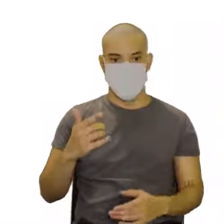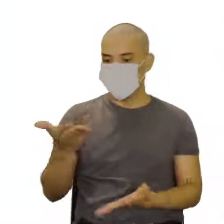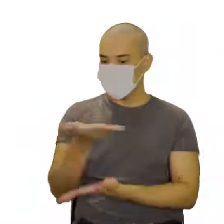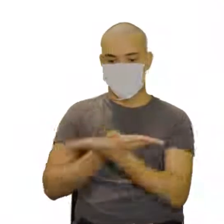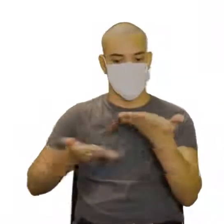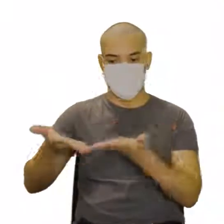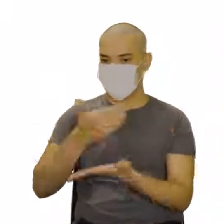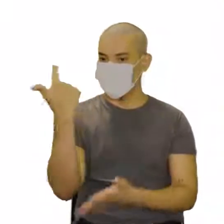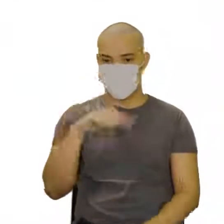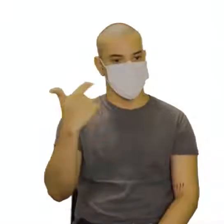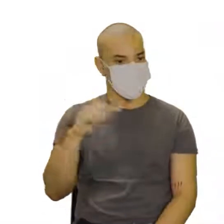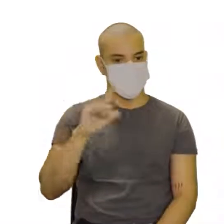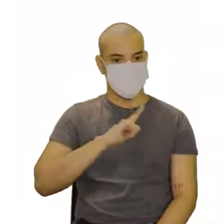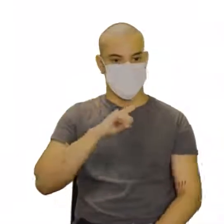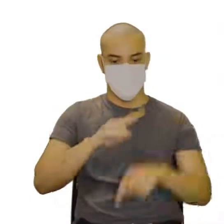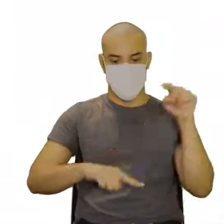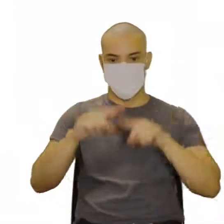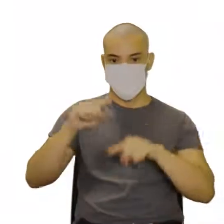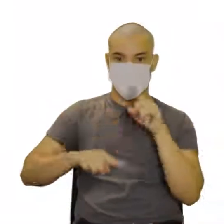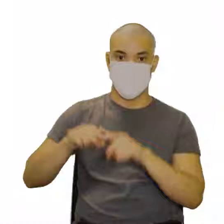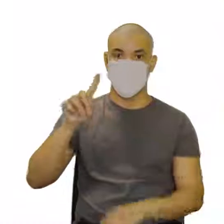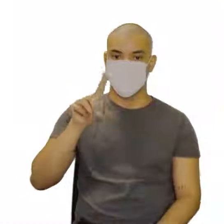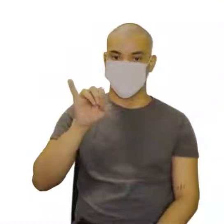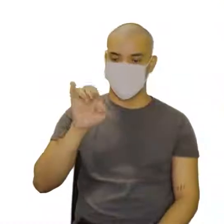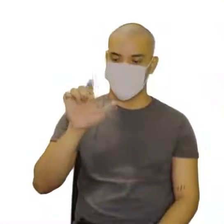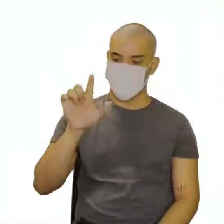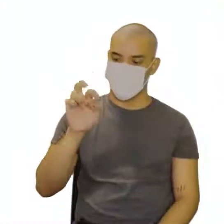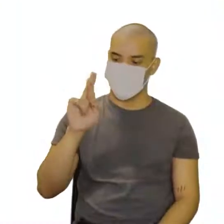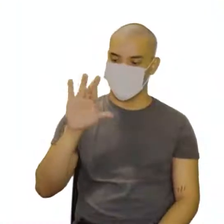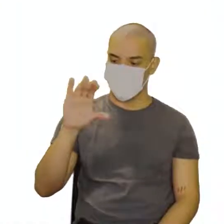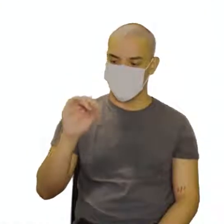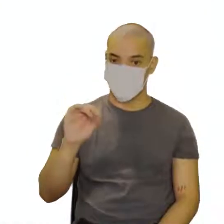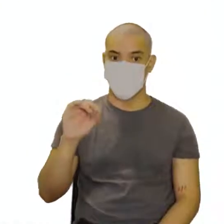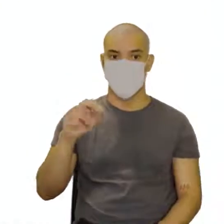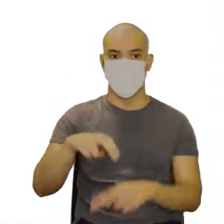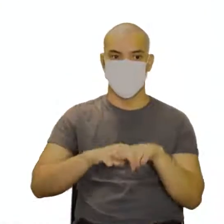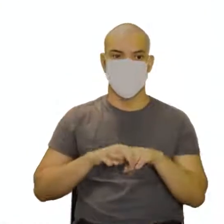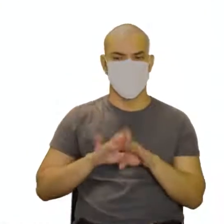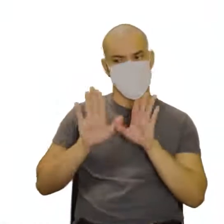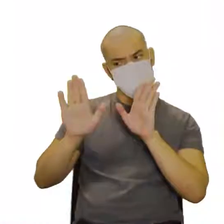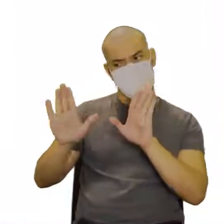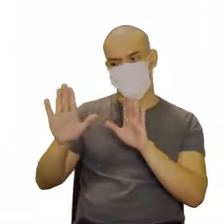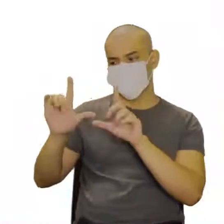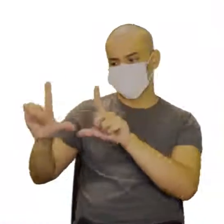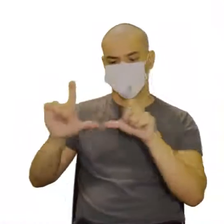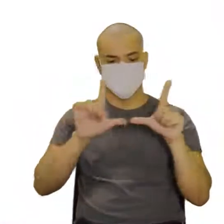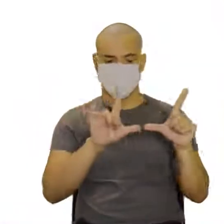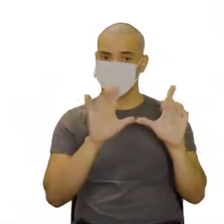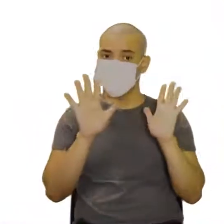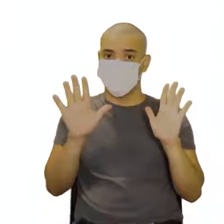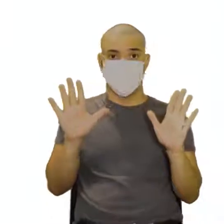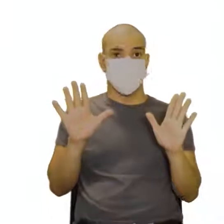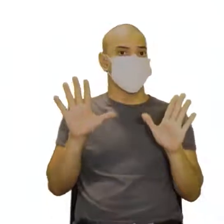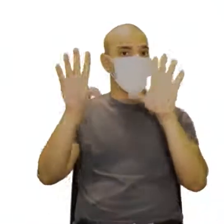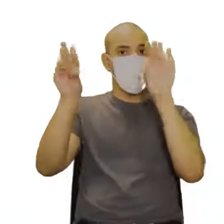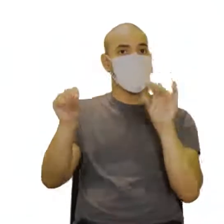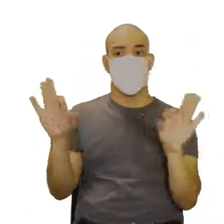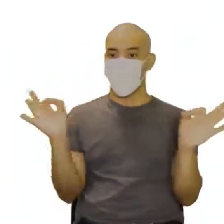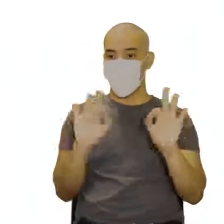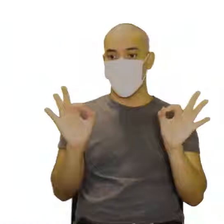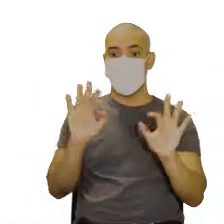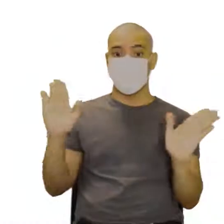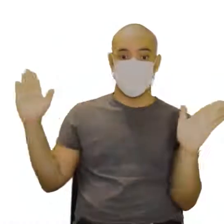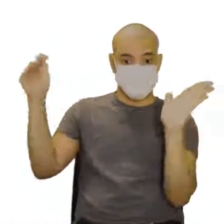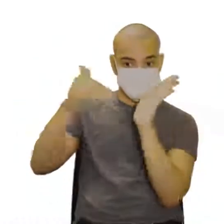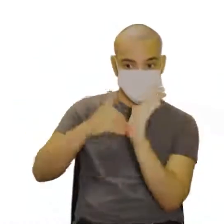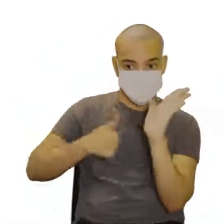eu tenho material dielétrico, tá bom? Então vai ficar ali armazenadinha, bonitinha, até que ele seja utilizado pelo